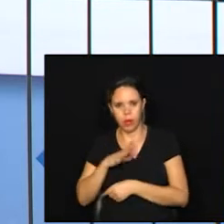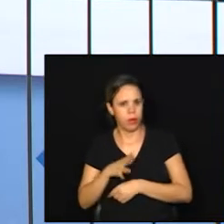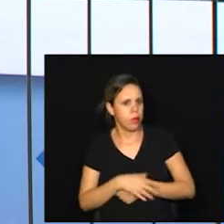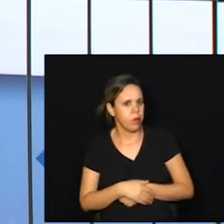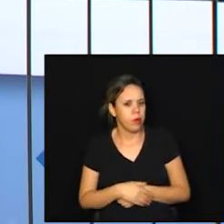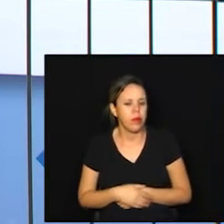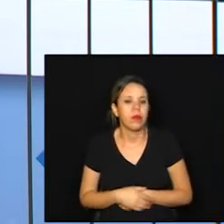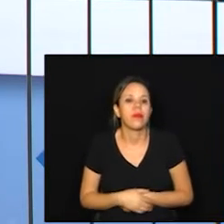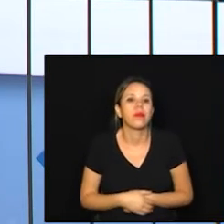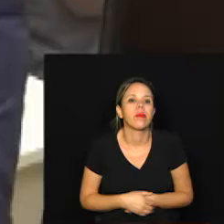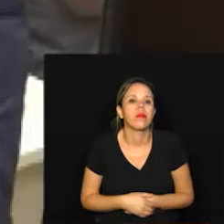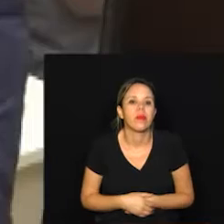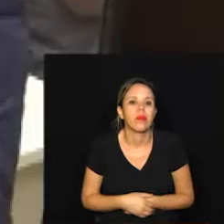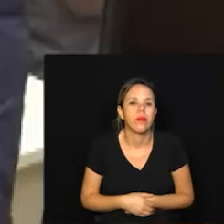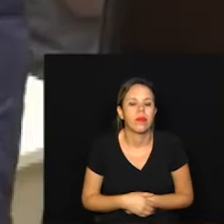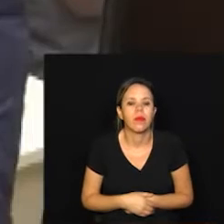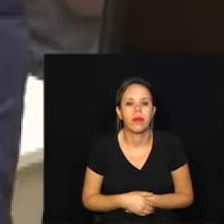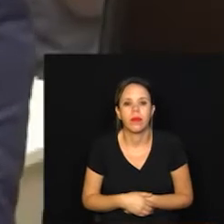cidade.